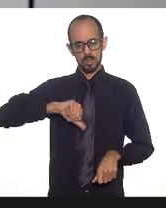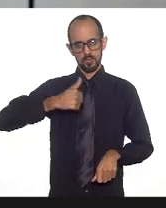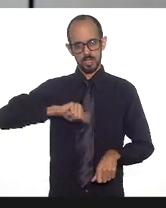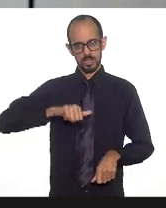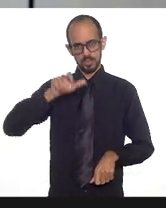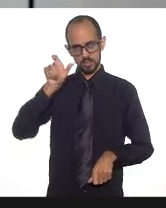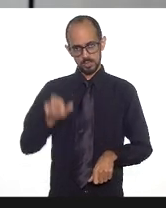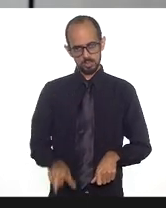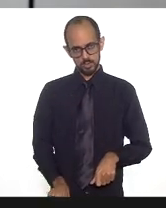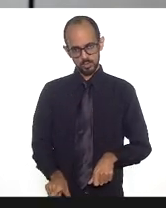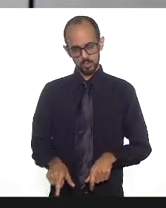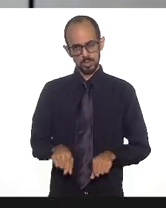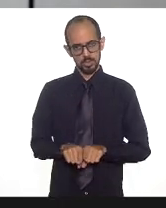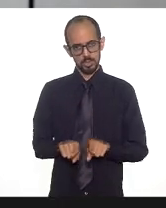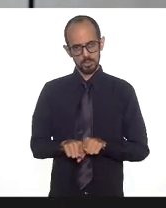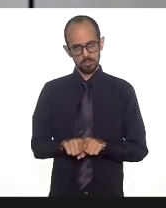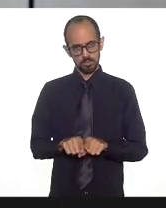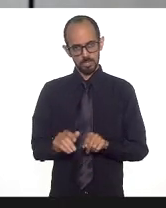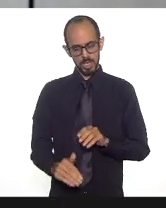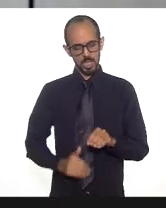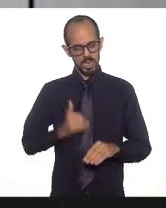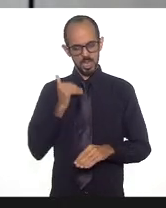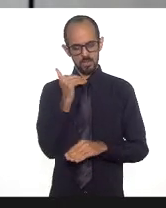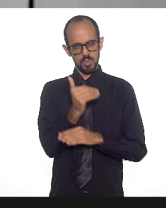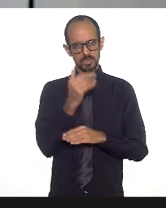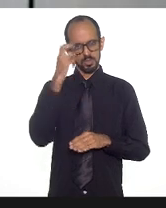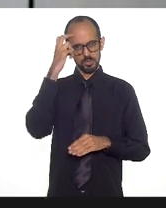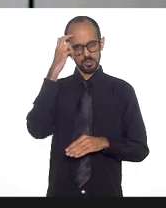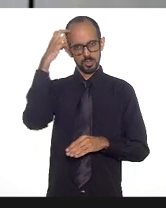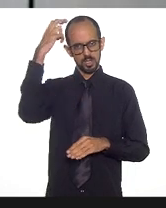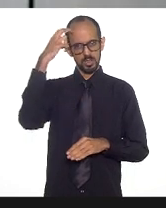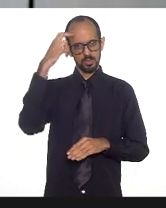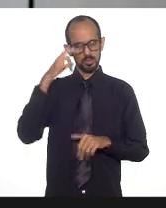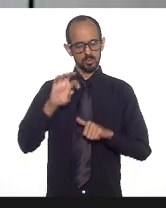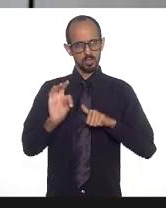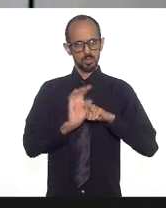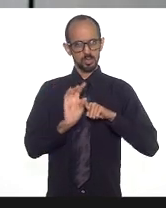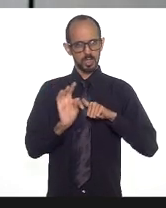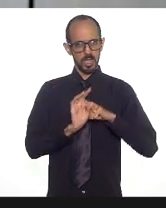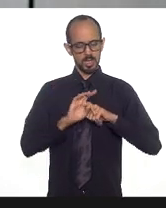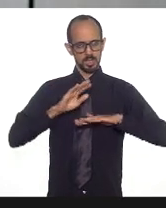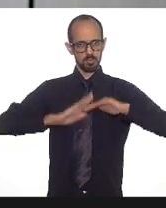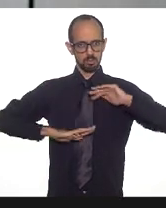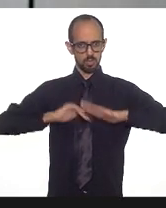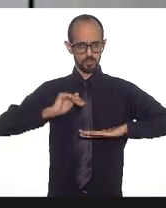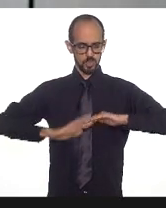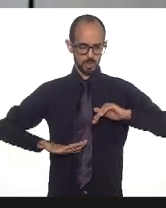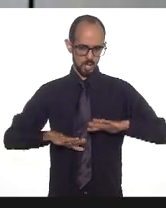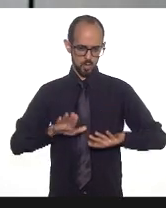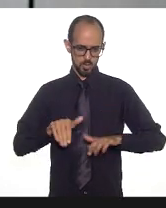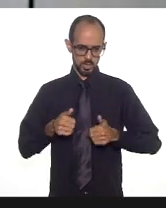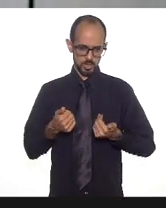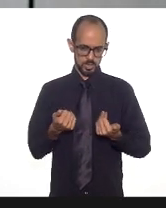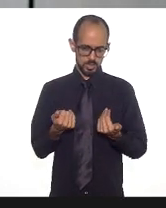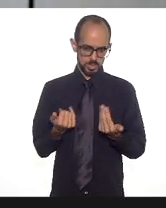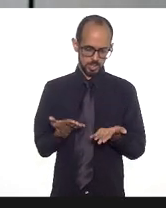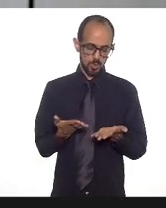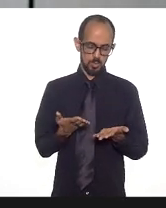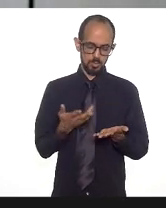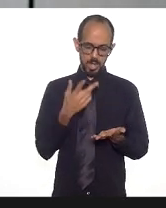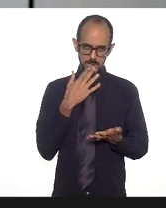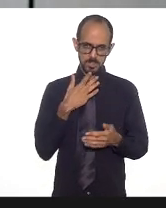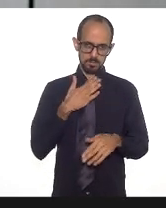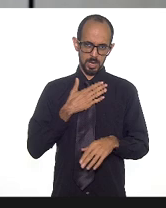elevação da sua condição intelectual e técnica e profissional. E isso me parece que deve ser, sim,